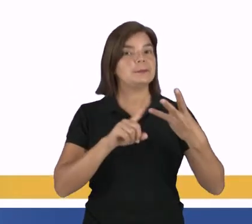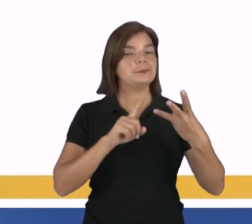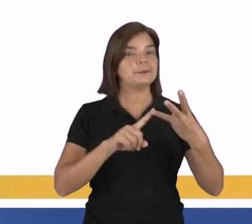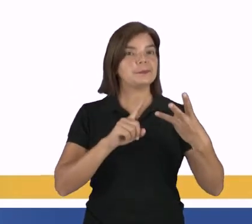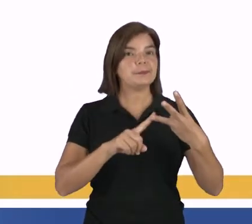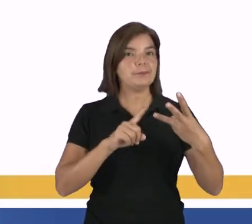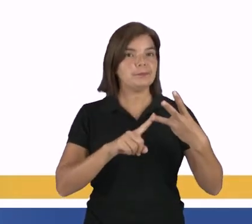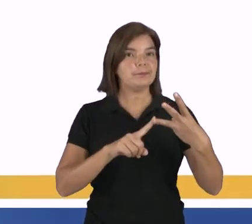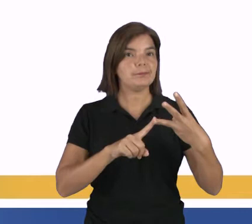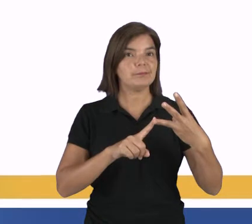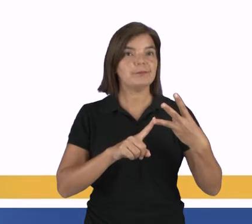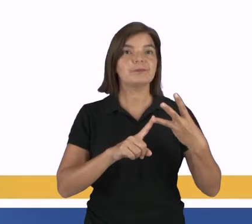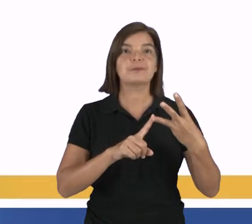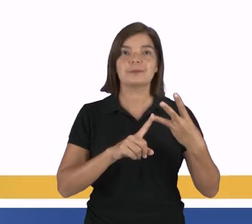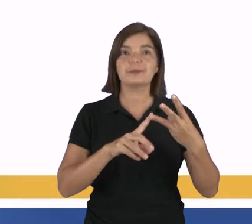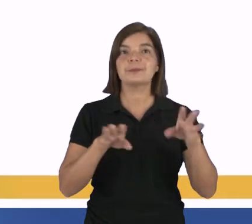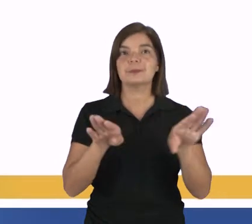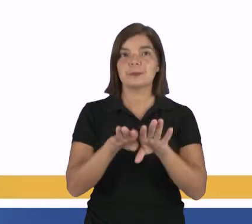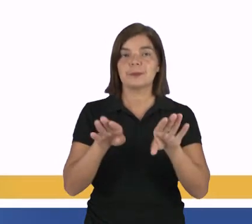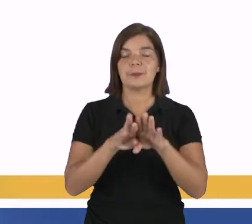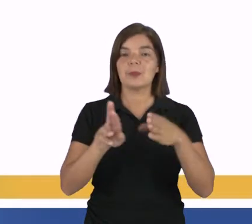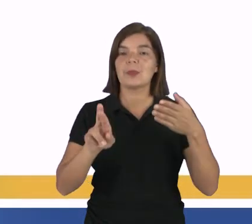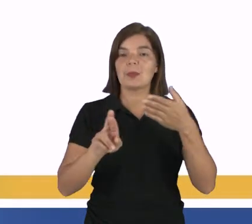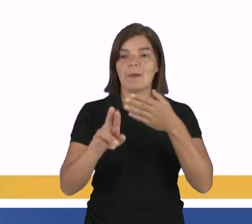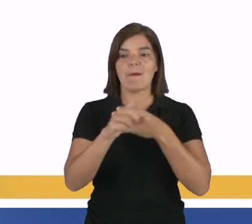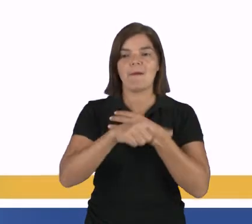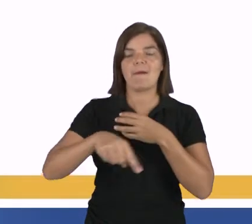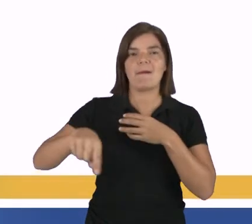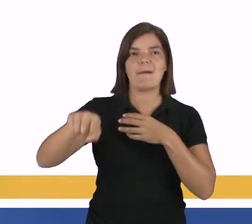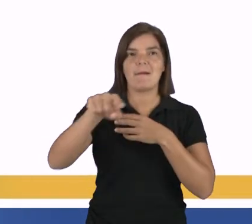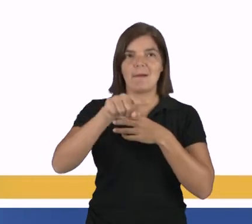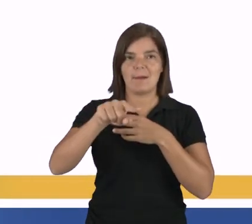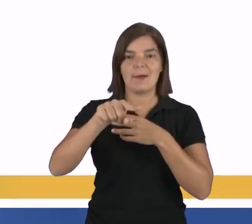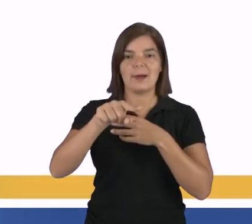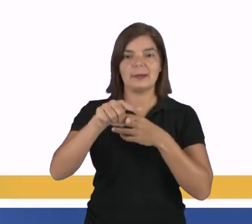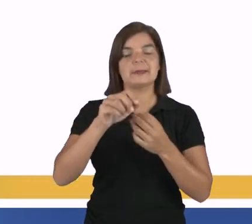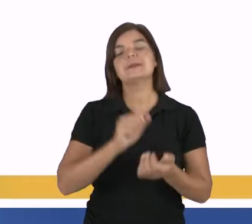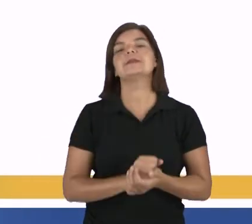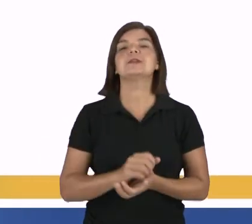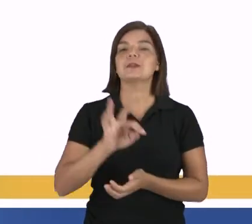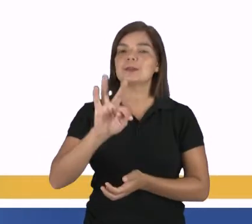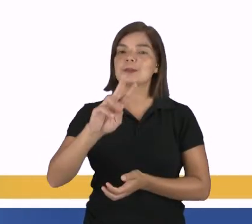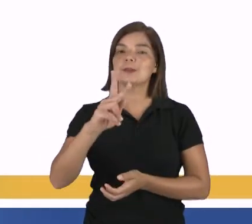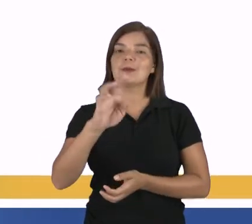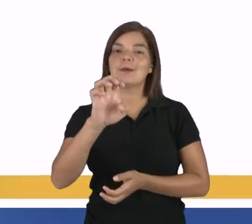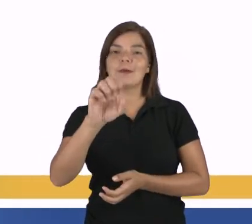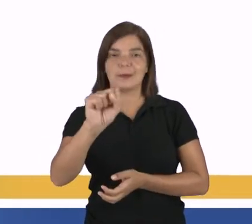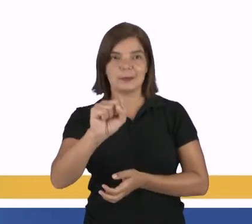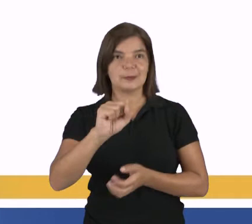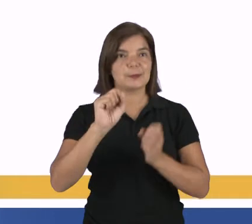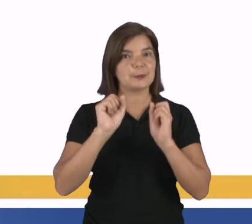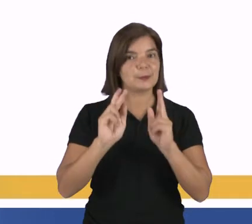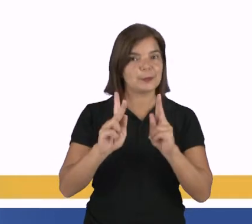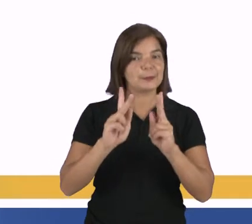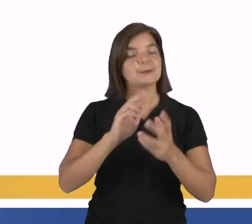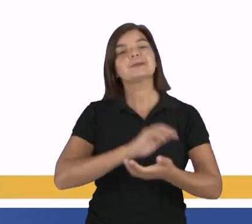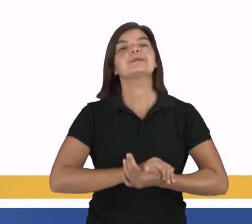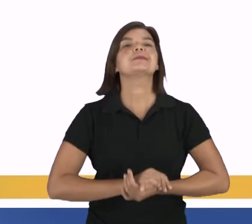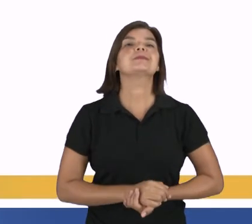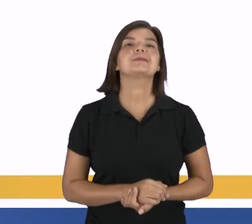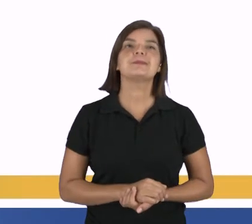it takes them, porque se refere a eles. Ou a elas também, ok?